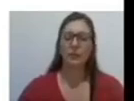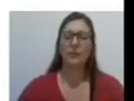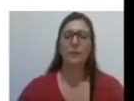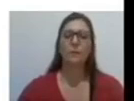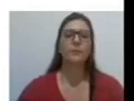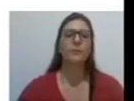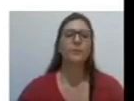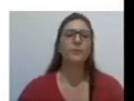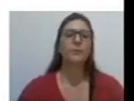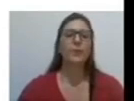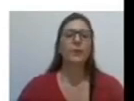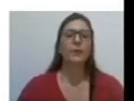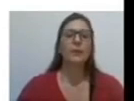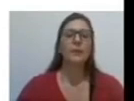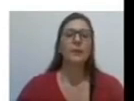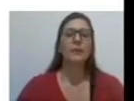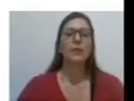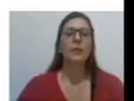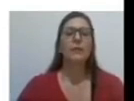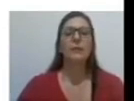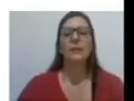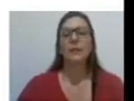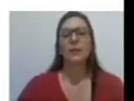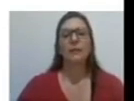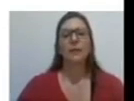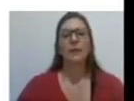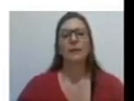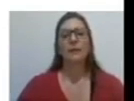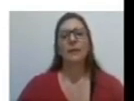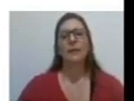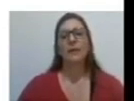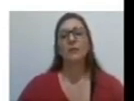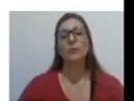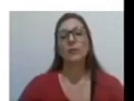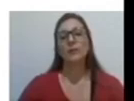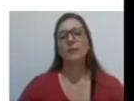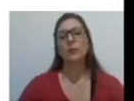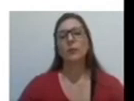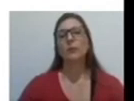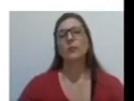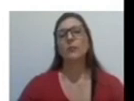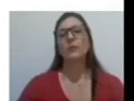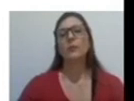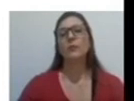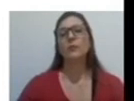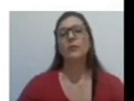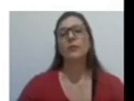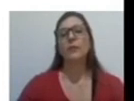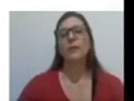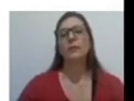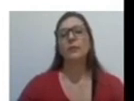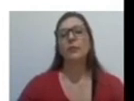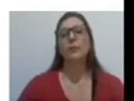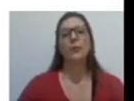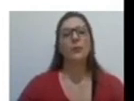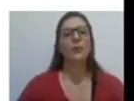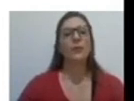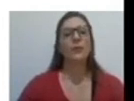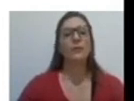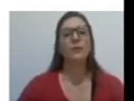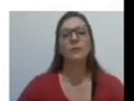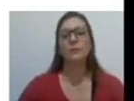retardo mental. Na intolerância alimentar, há ausência ou produção insuficiente